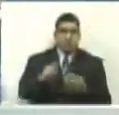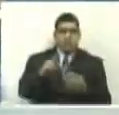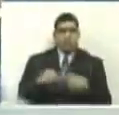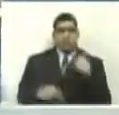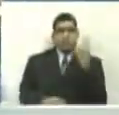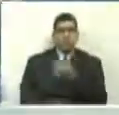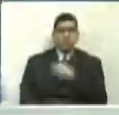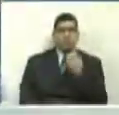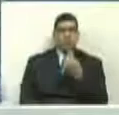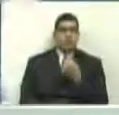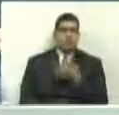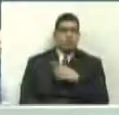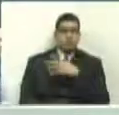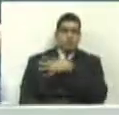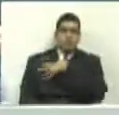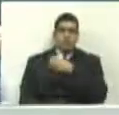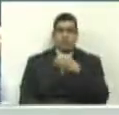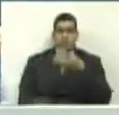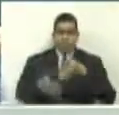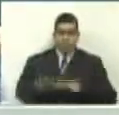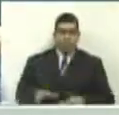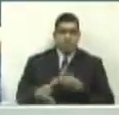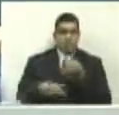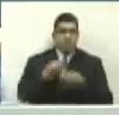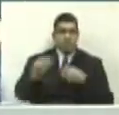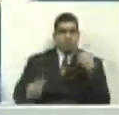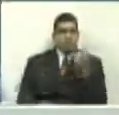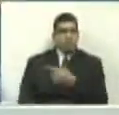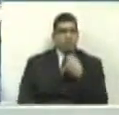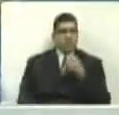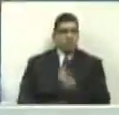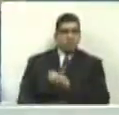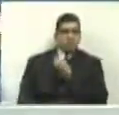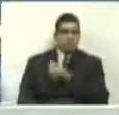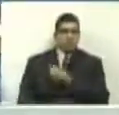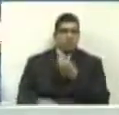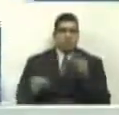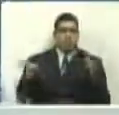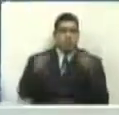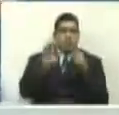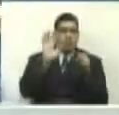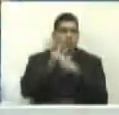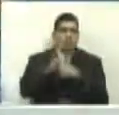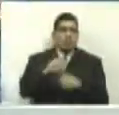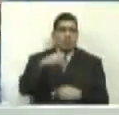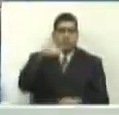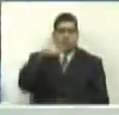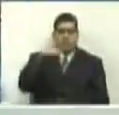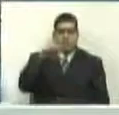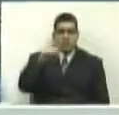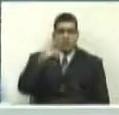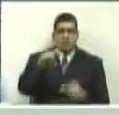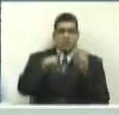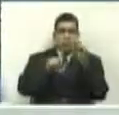nossos, filhos dessa terra como nós, vivendo com menos de R$70 por